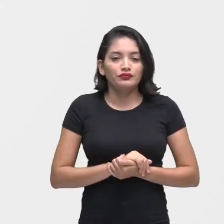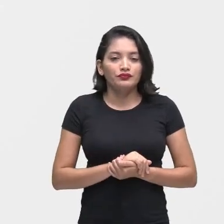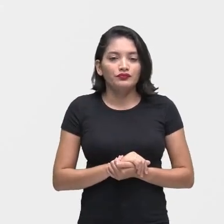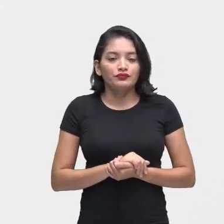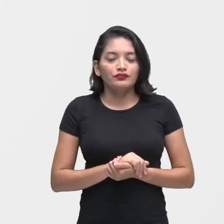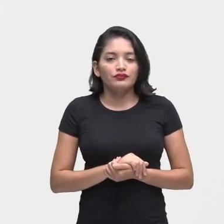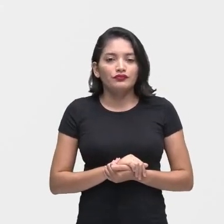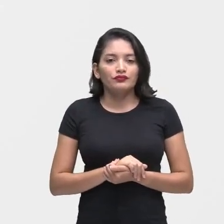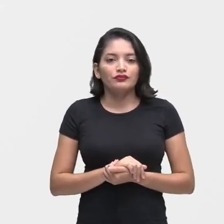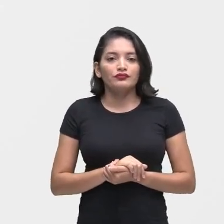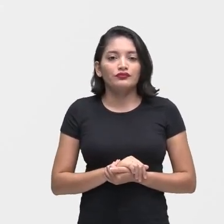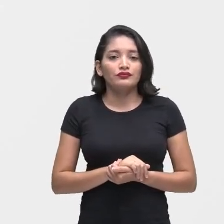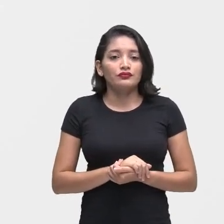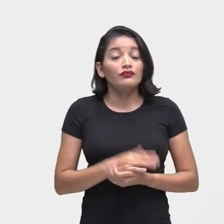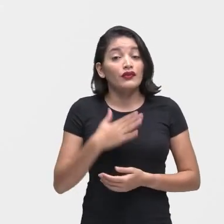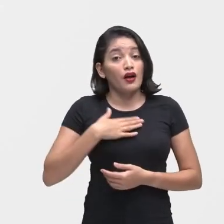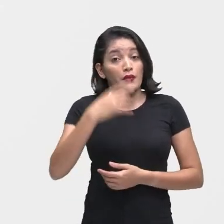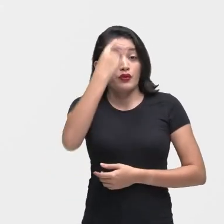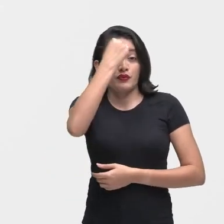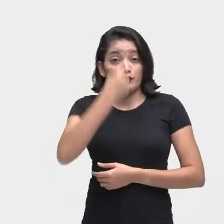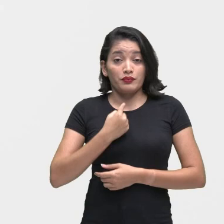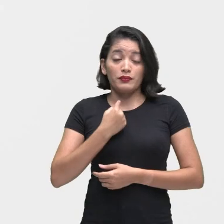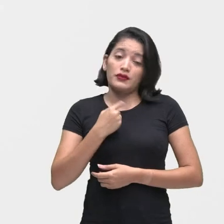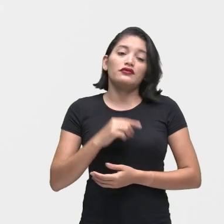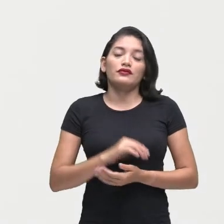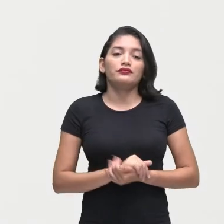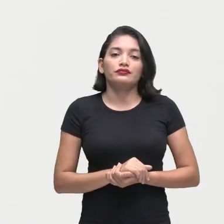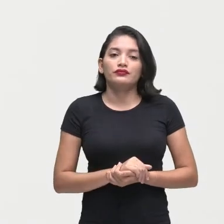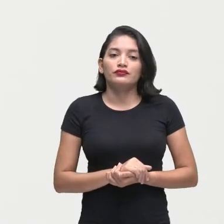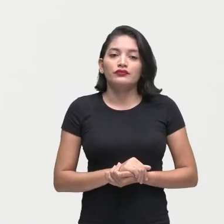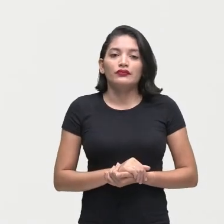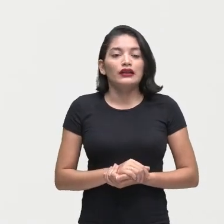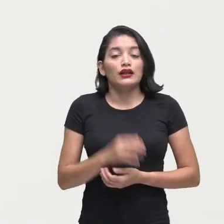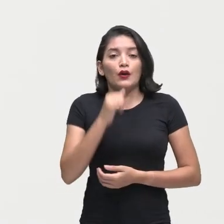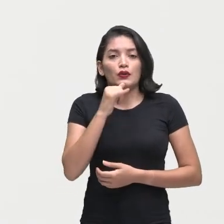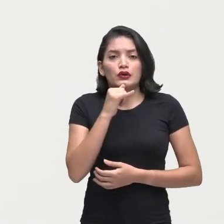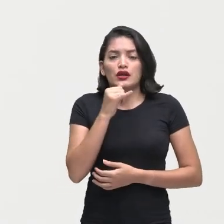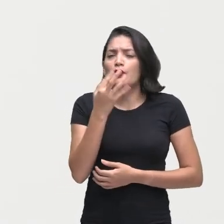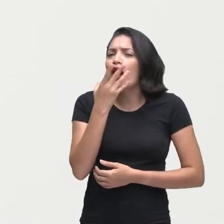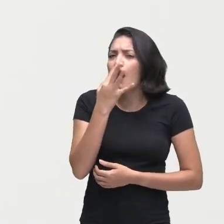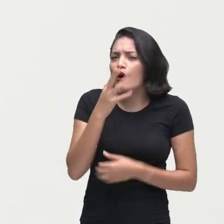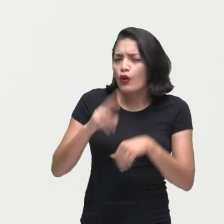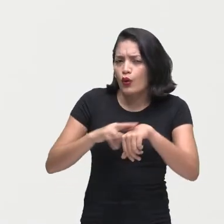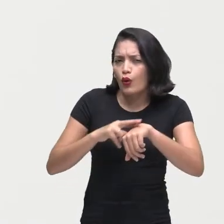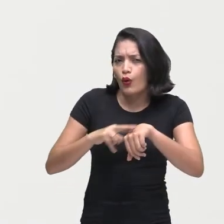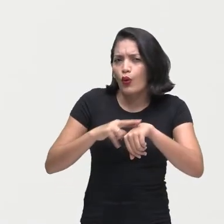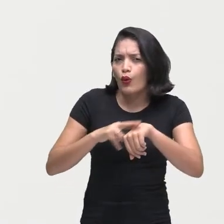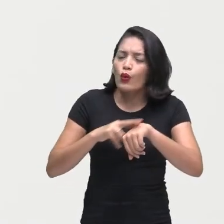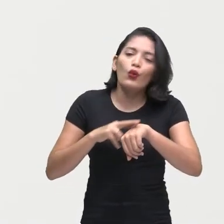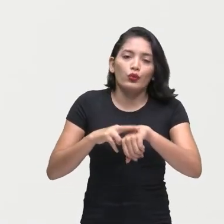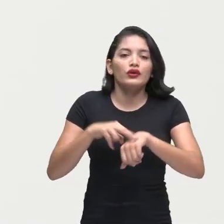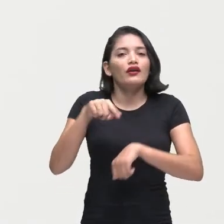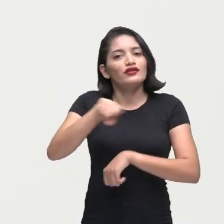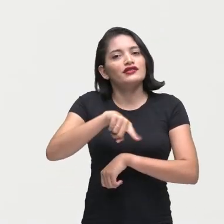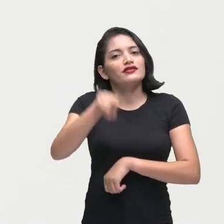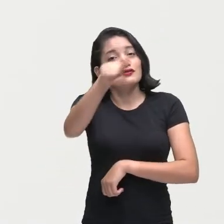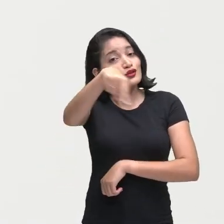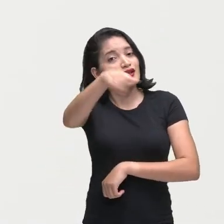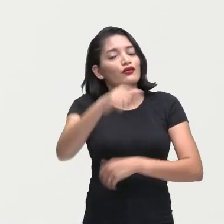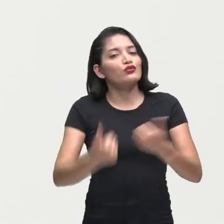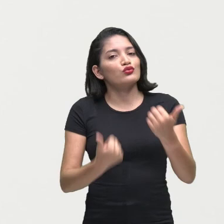Ah então é aqui o meu perfil certo onde está aqui ó em destaque hoje você vai substituir pelas suas informações